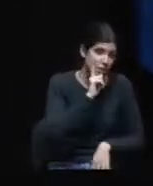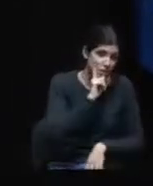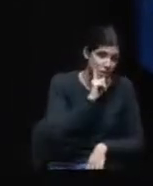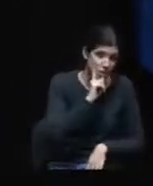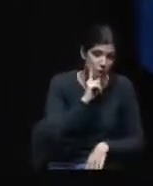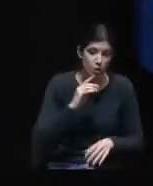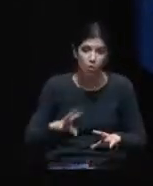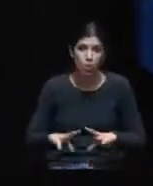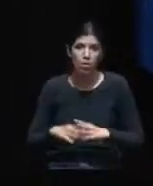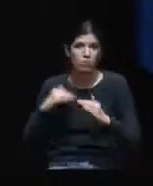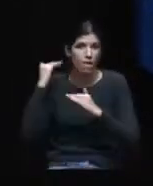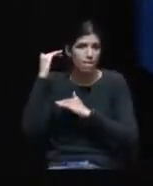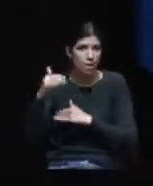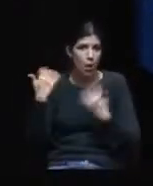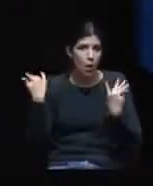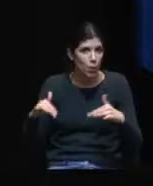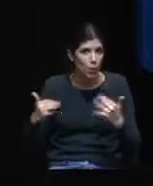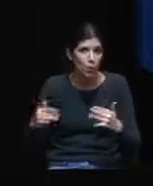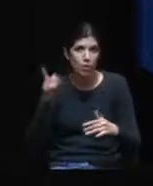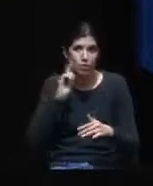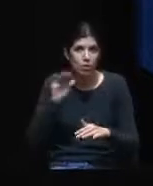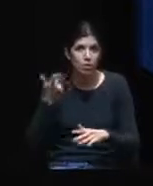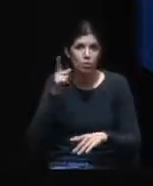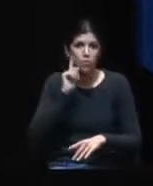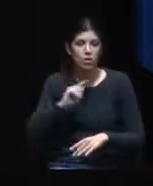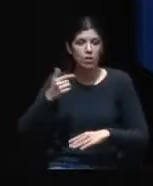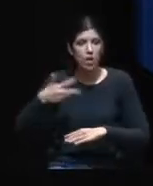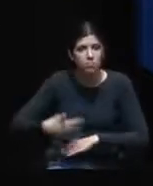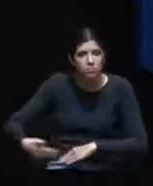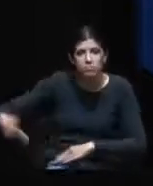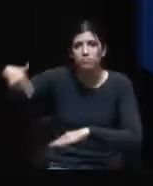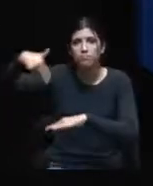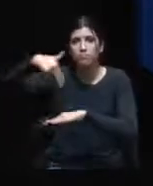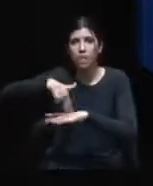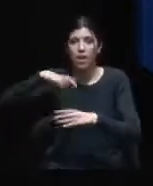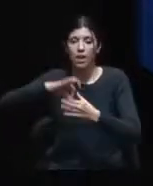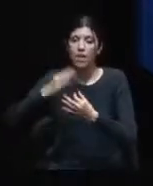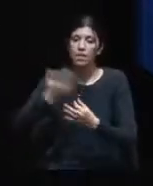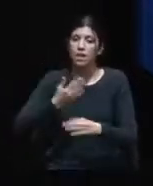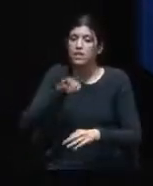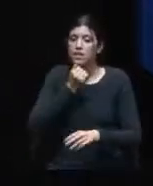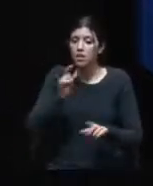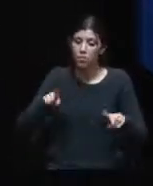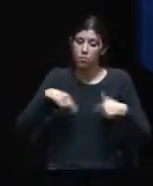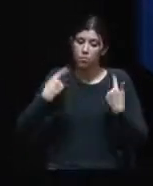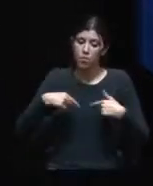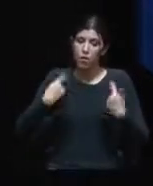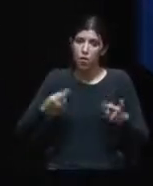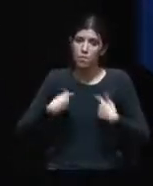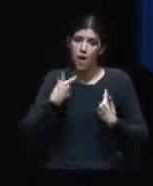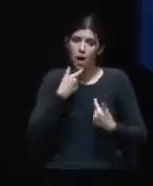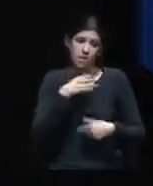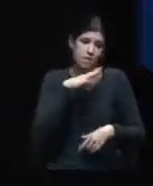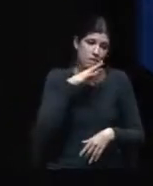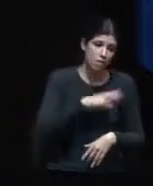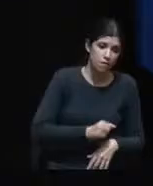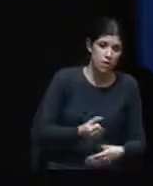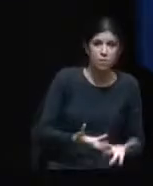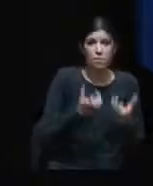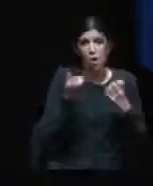Este progresso teve um valioso significado para a emancipação da mulher, ligado ao direito de decisão para uma maternidade